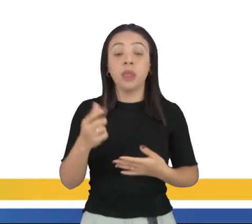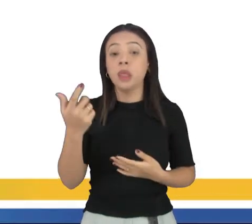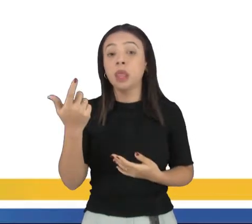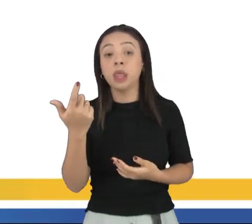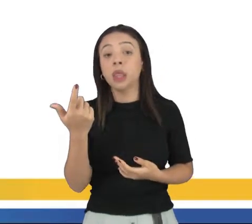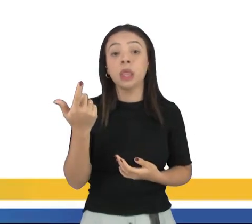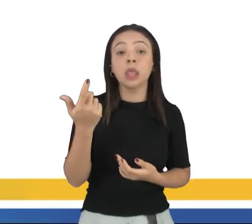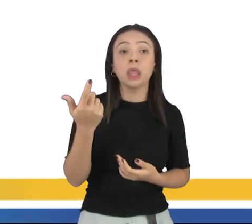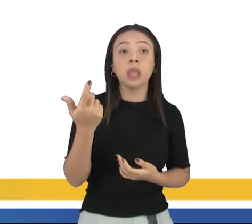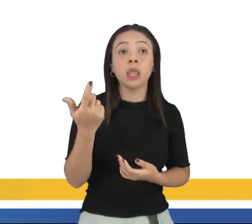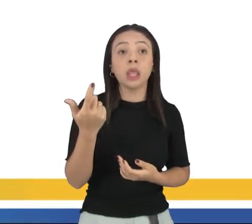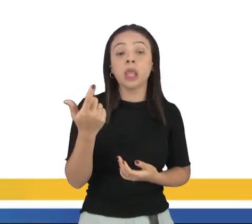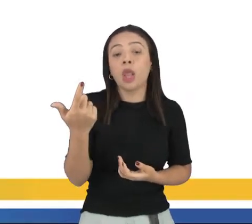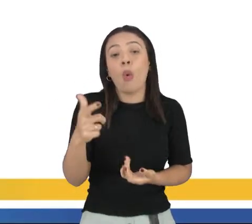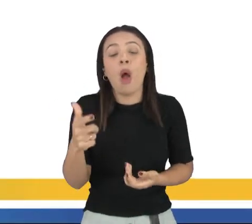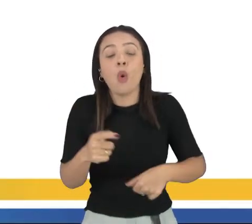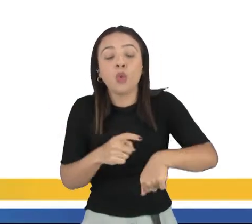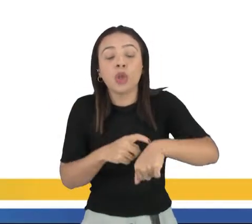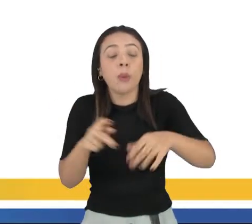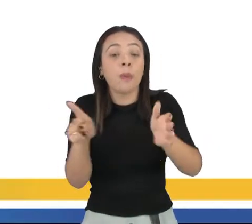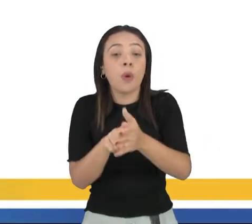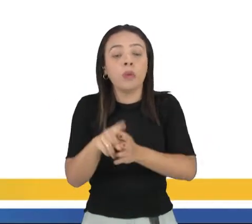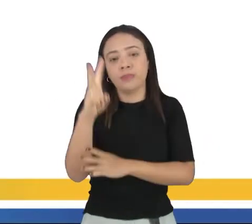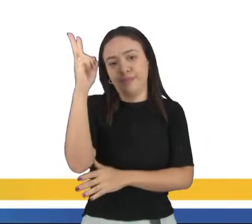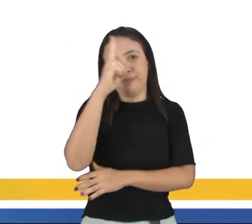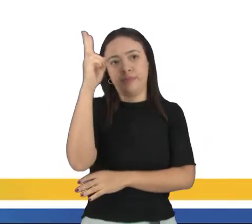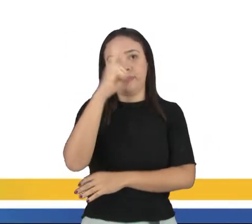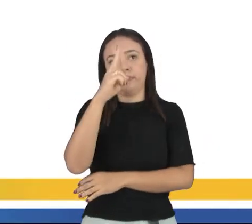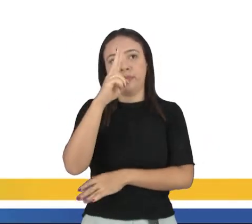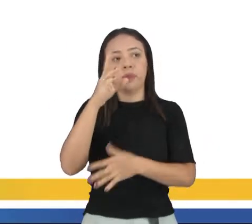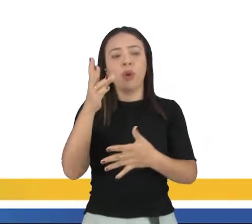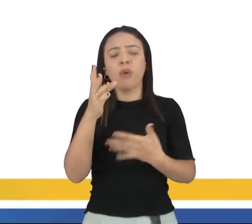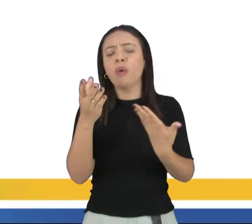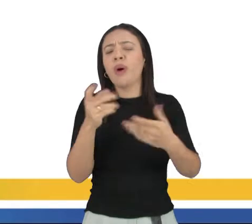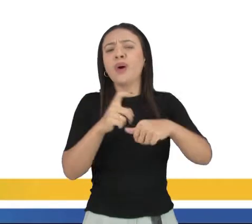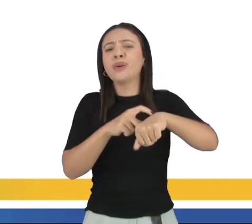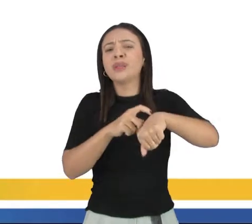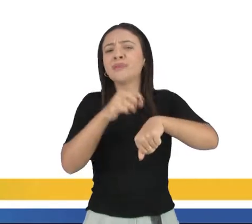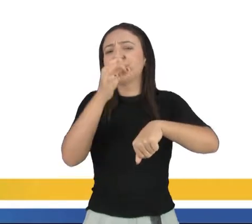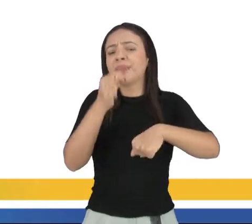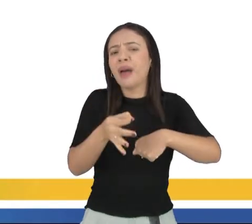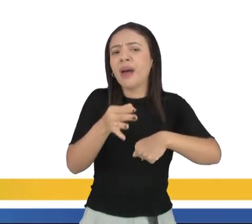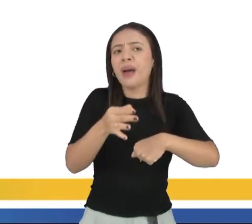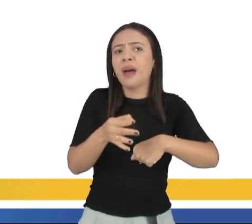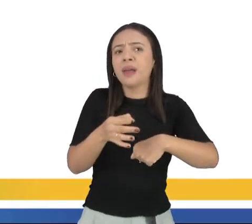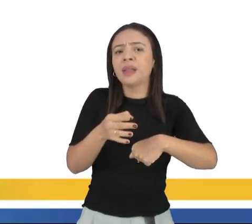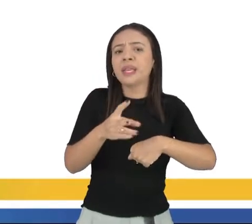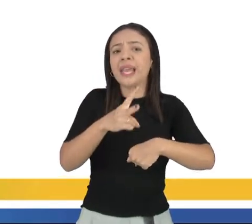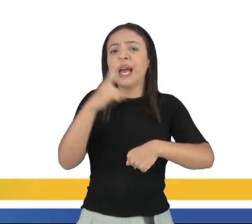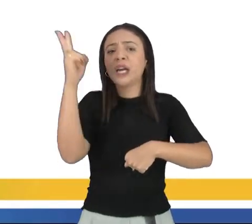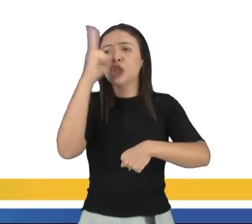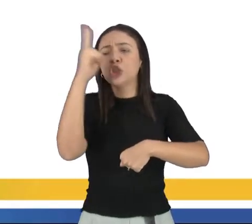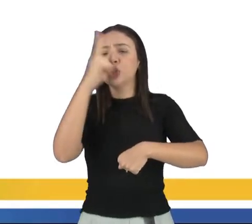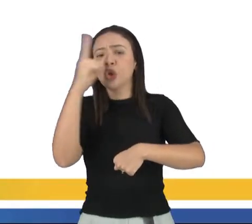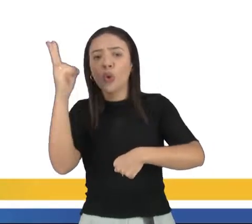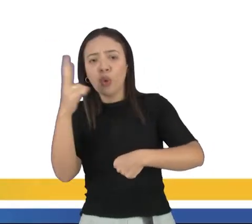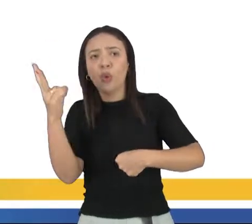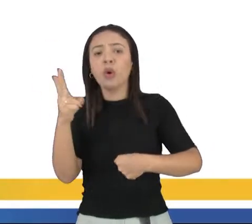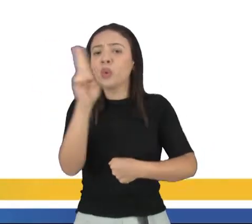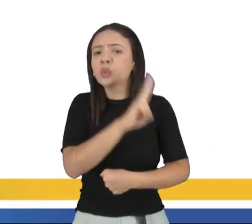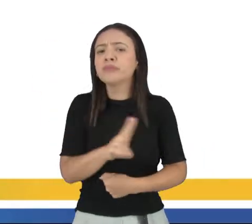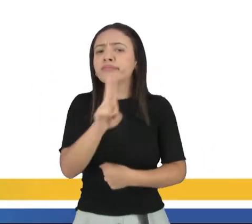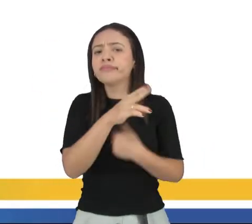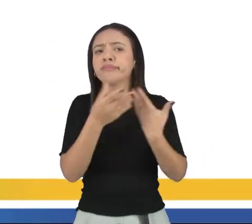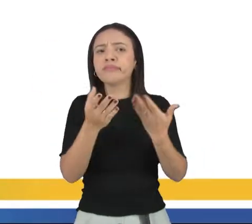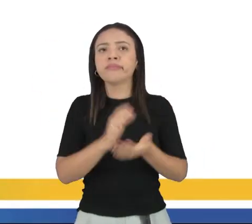esse não é o tipo de tempo trabalhado pela história né Qual o tempo então a história enquanto ciência então Ela